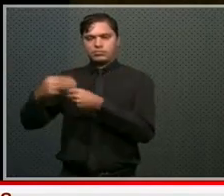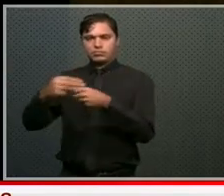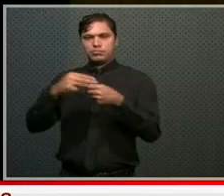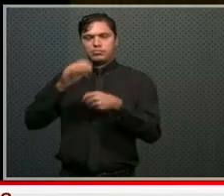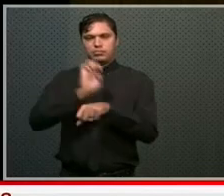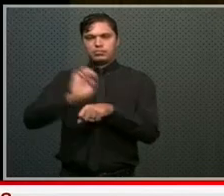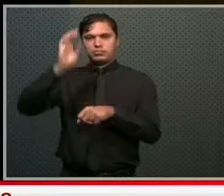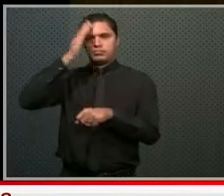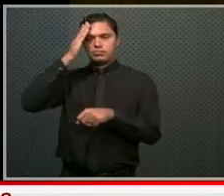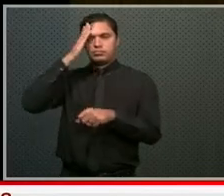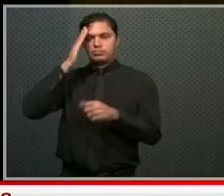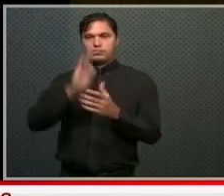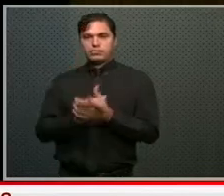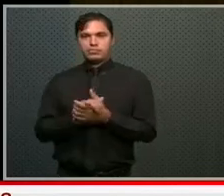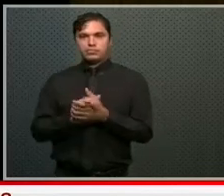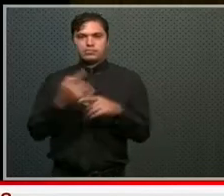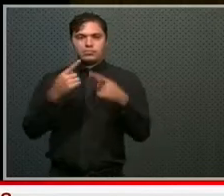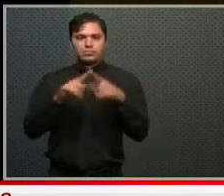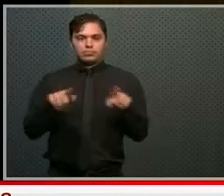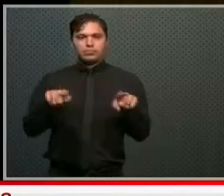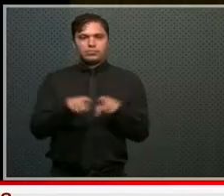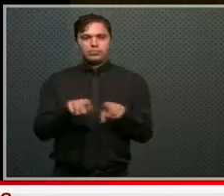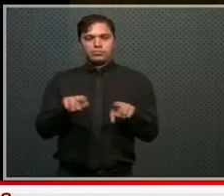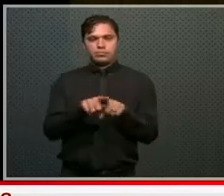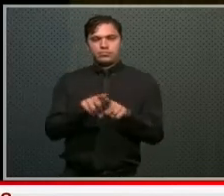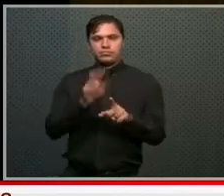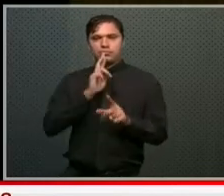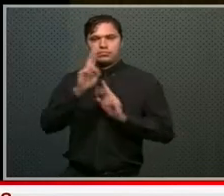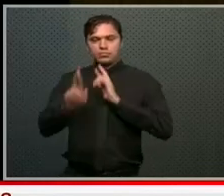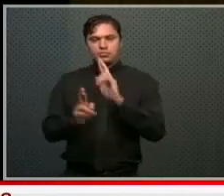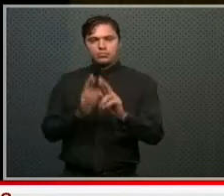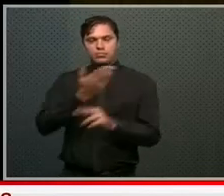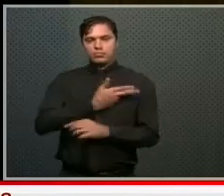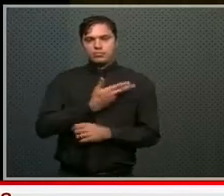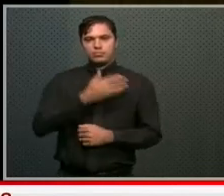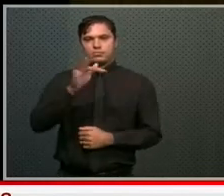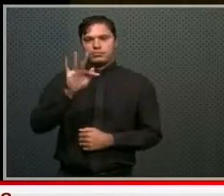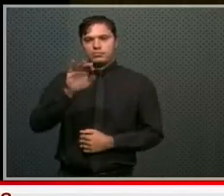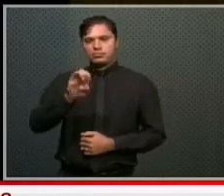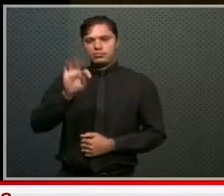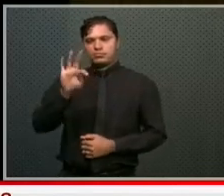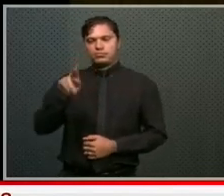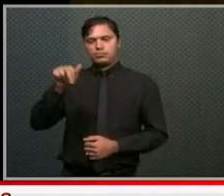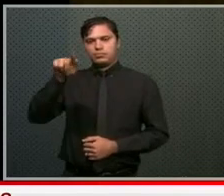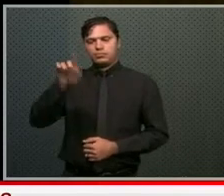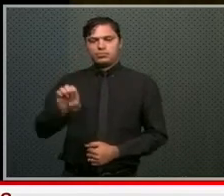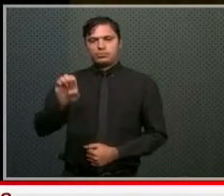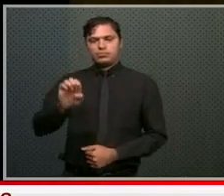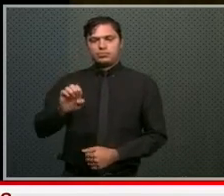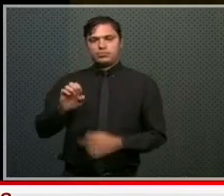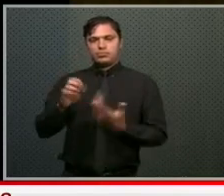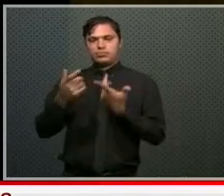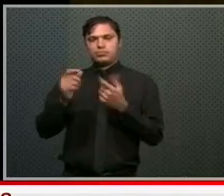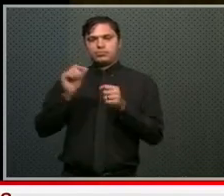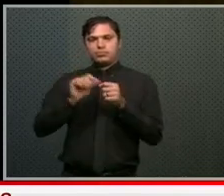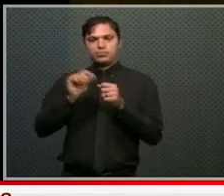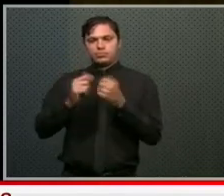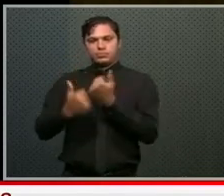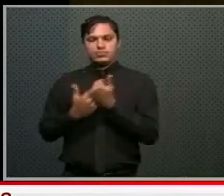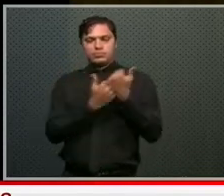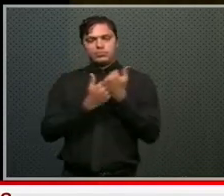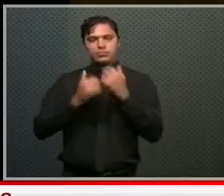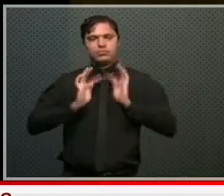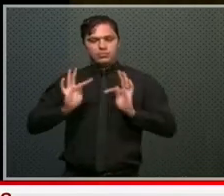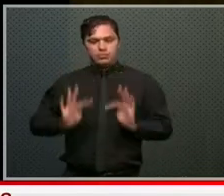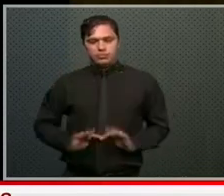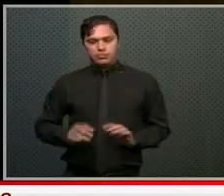mas também respondendo ao colega da fetag João Costa estarmos nós prestando uma assistência técnica